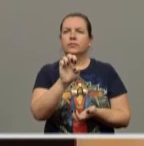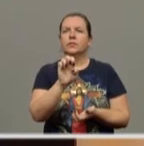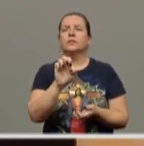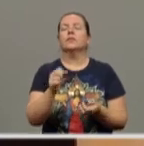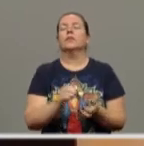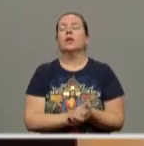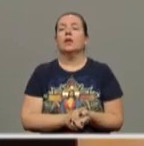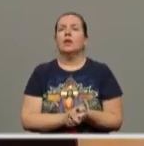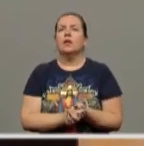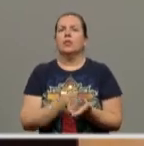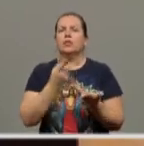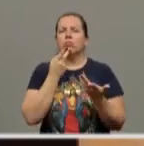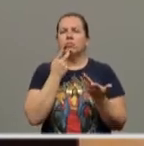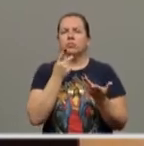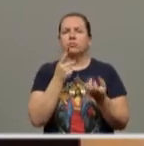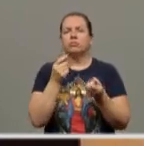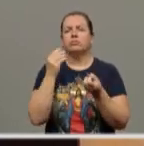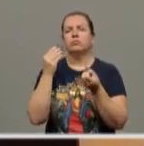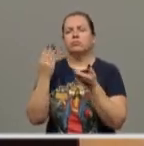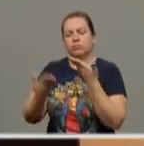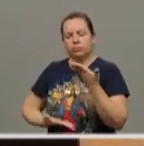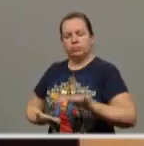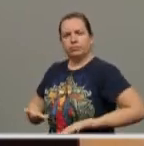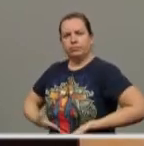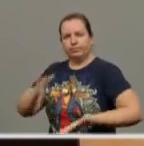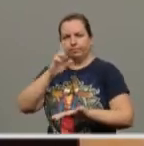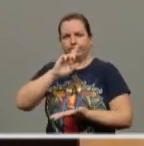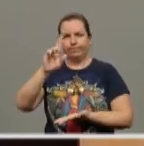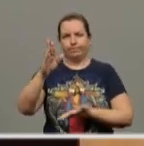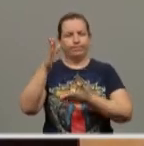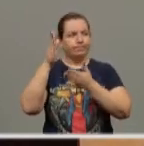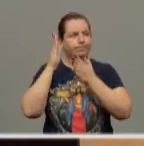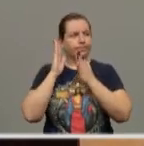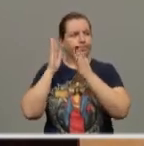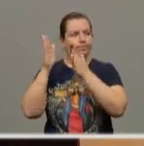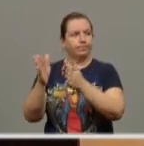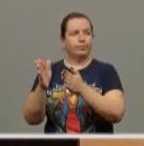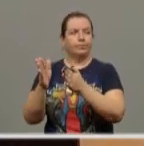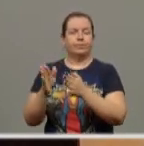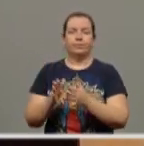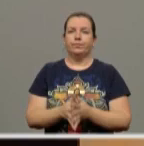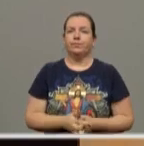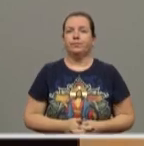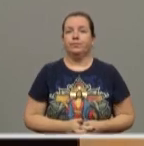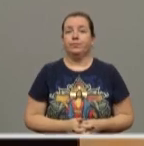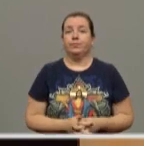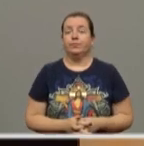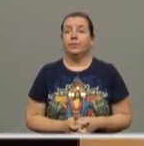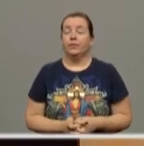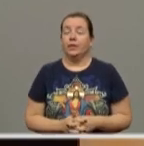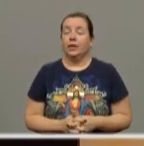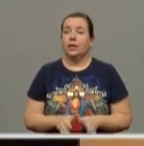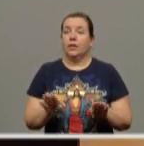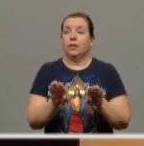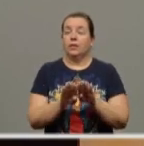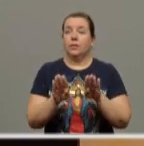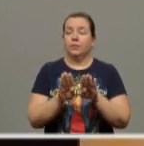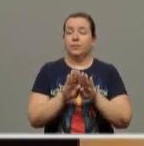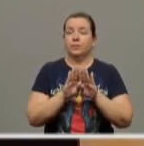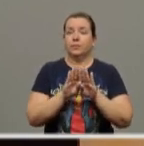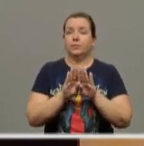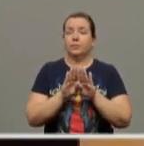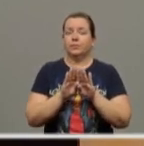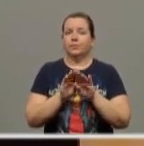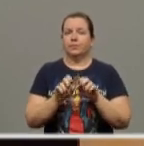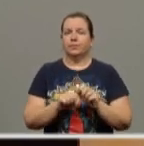fidelidade. Tirai os deuses que serviram vossos pais, além do rio e no Egito, e